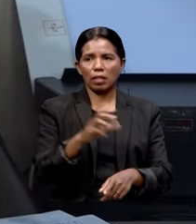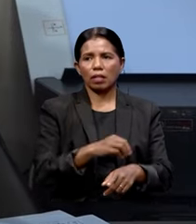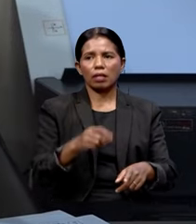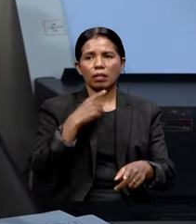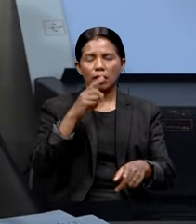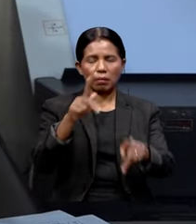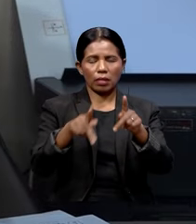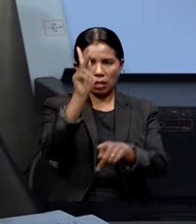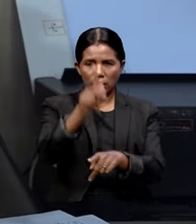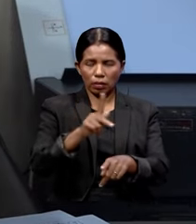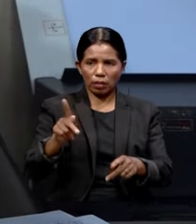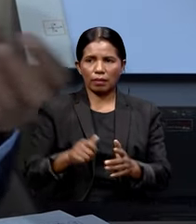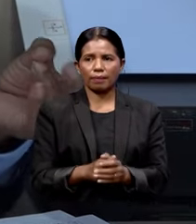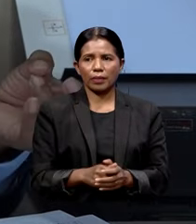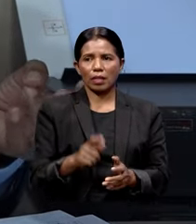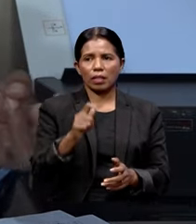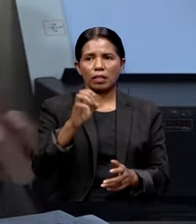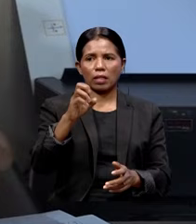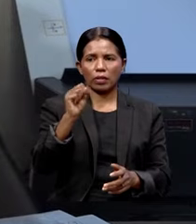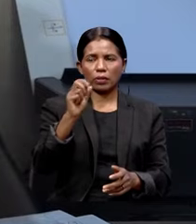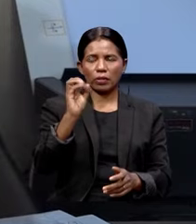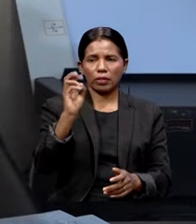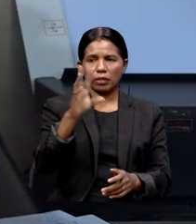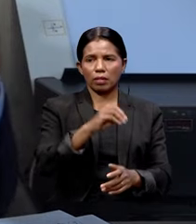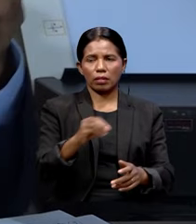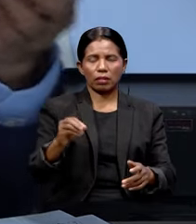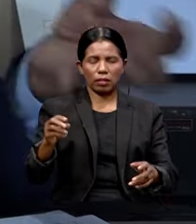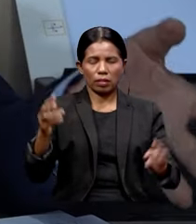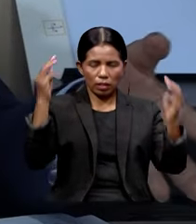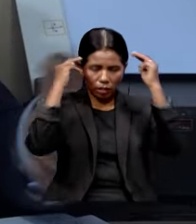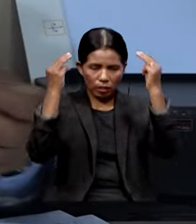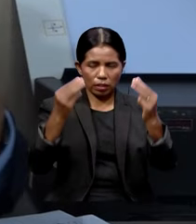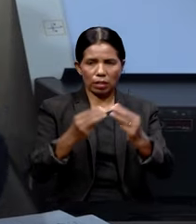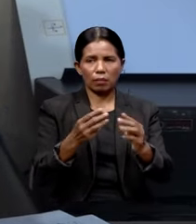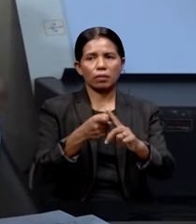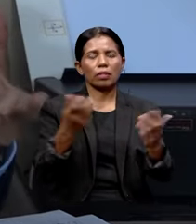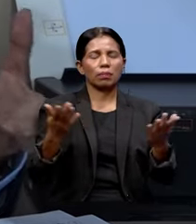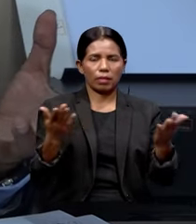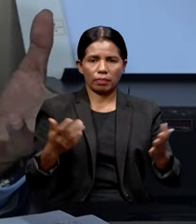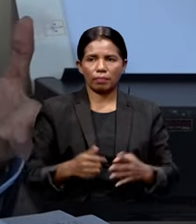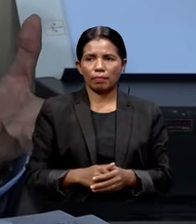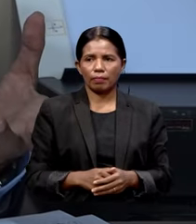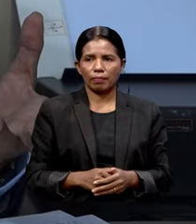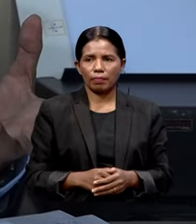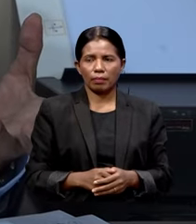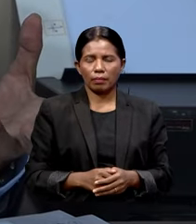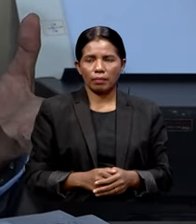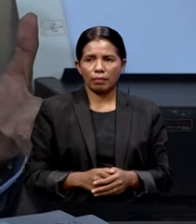católico terrorista nem grupo sira o senhor nem Islam radical ga Islam o senhor nem bega Islam o senhor nem bega é lá olha